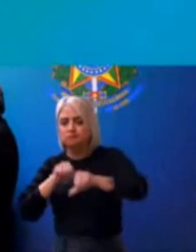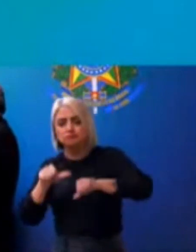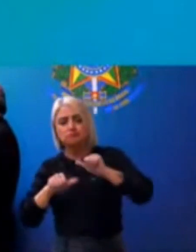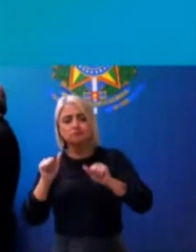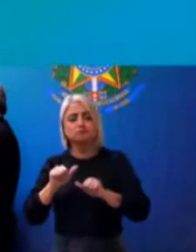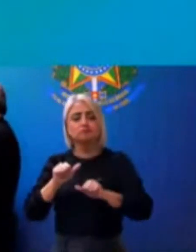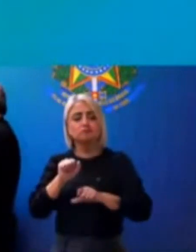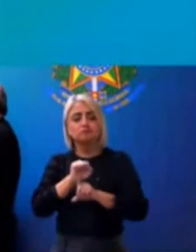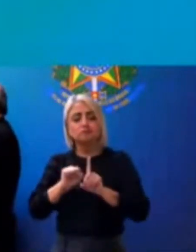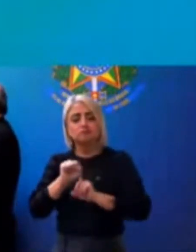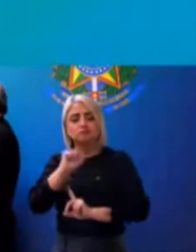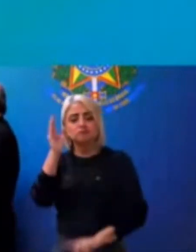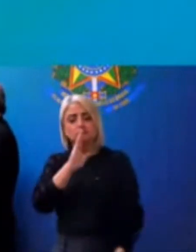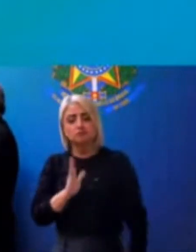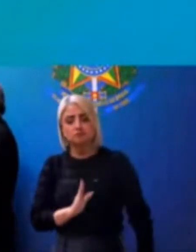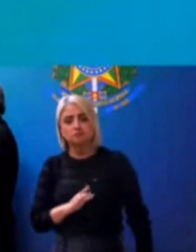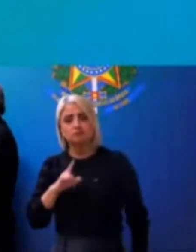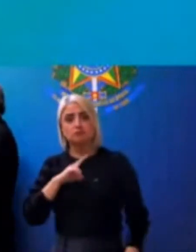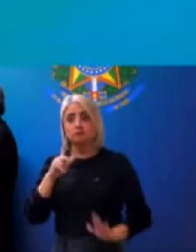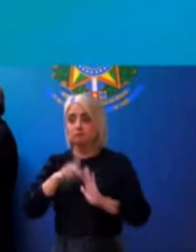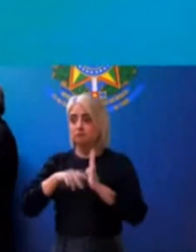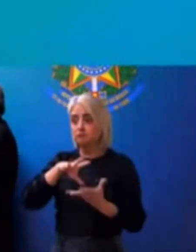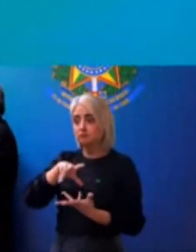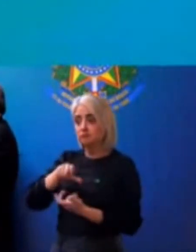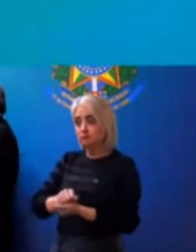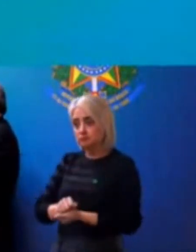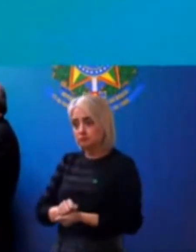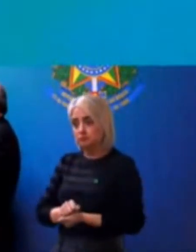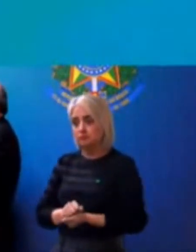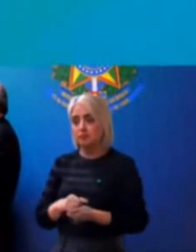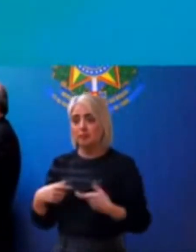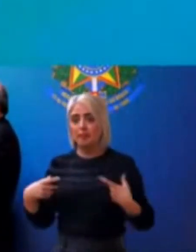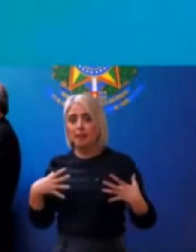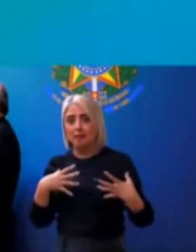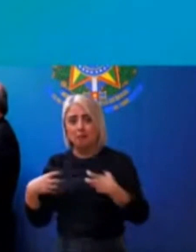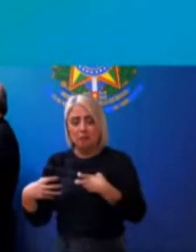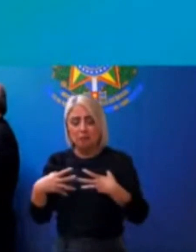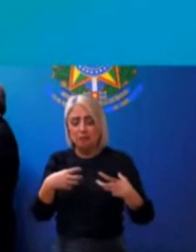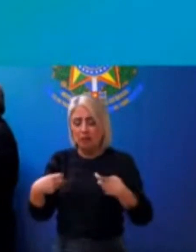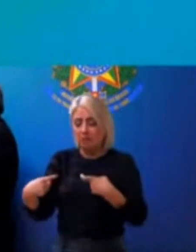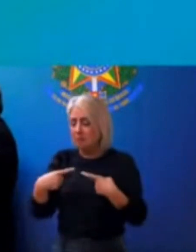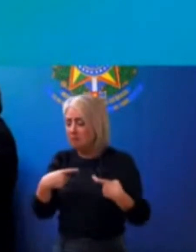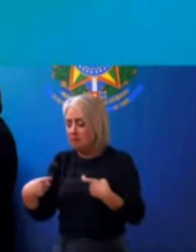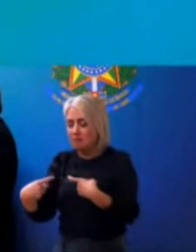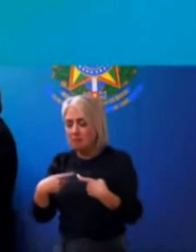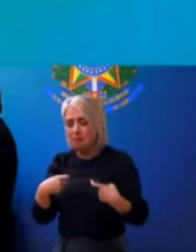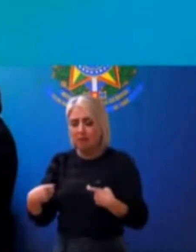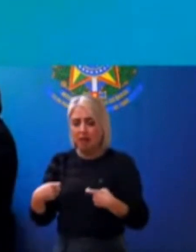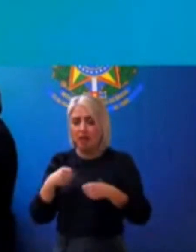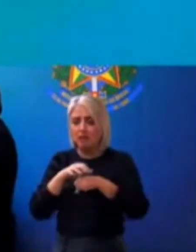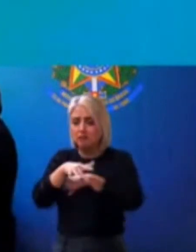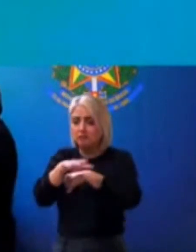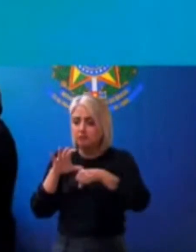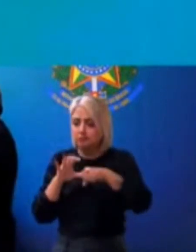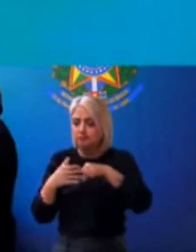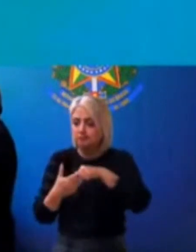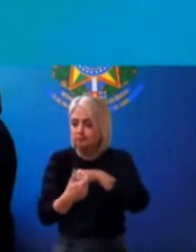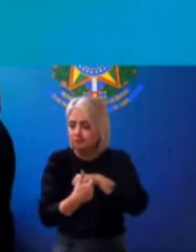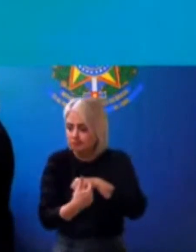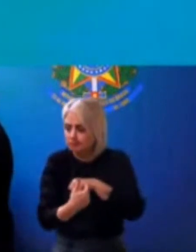brasileira e também no plano Mundial os conflitos bélicos recentes e a pandemia da